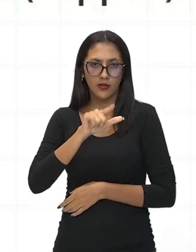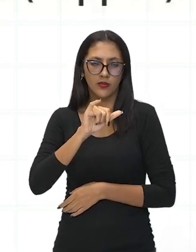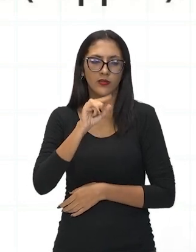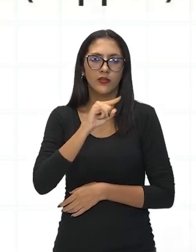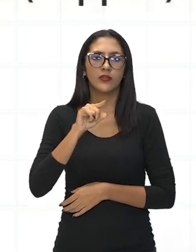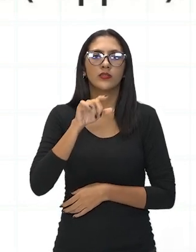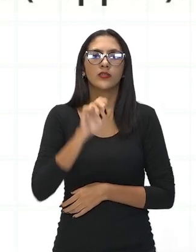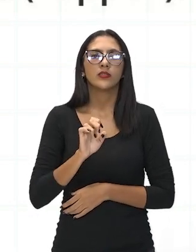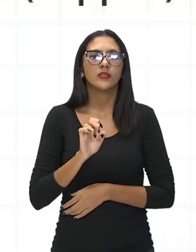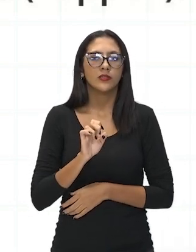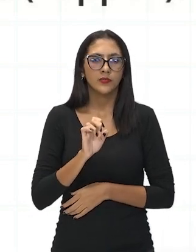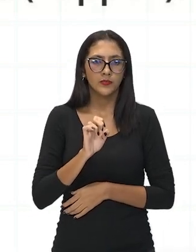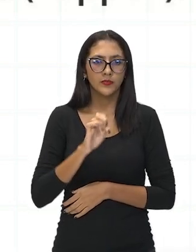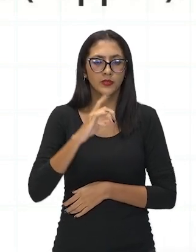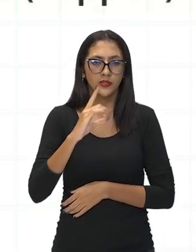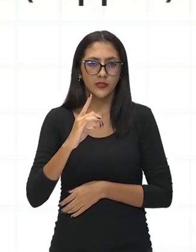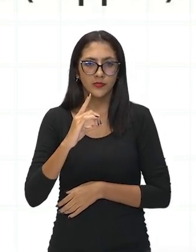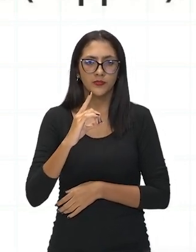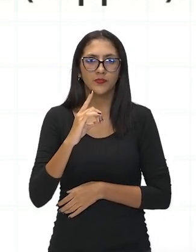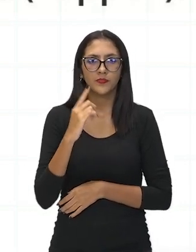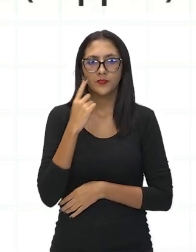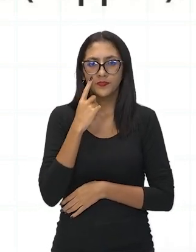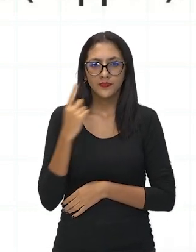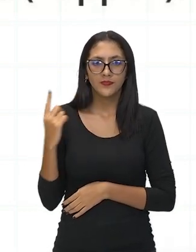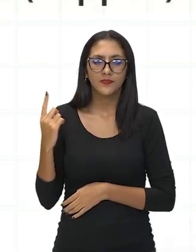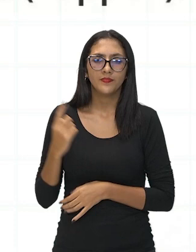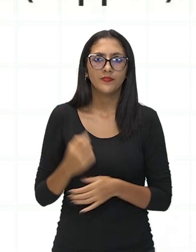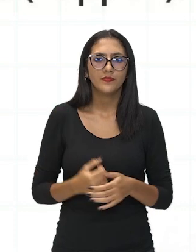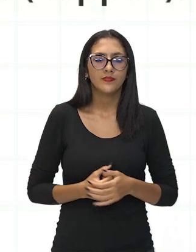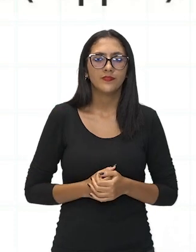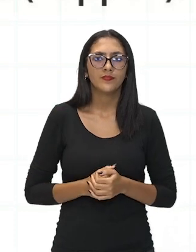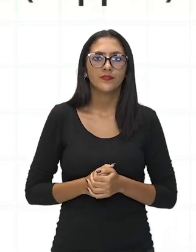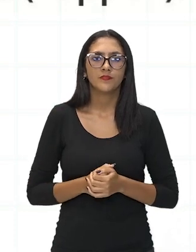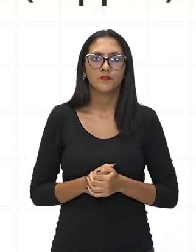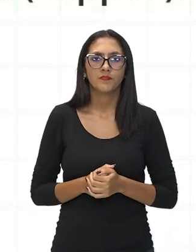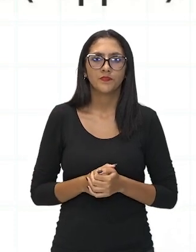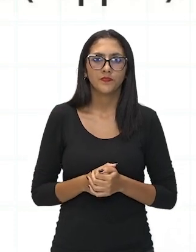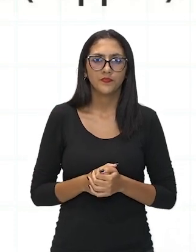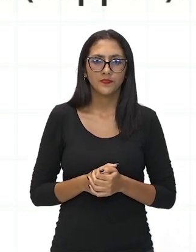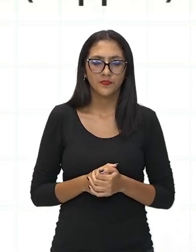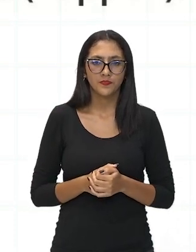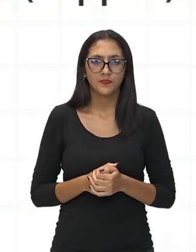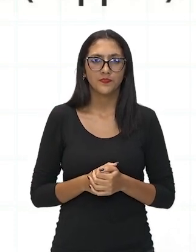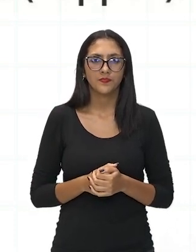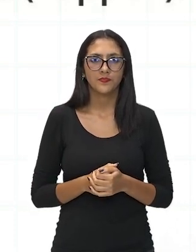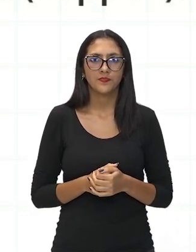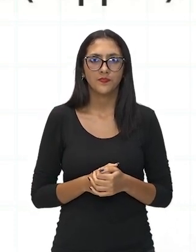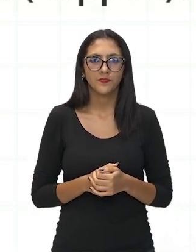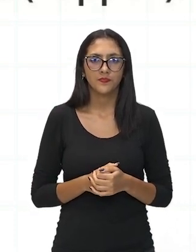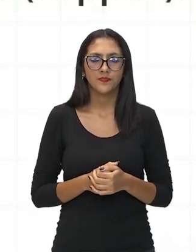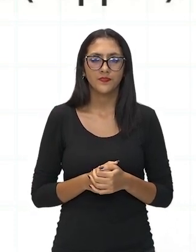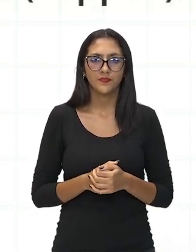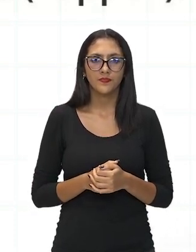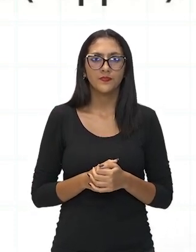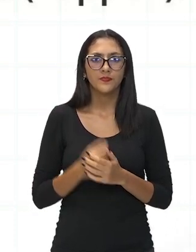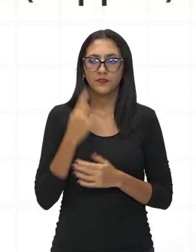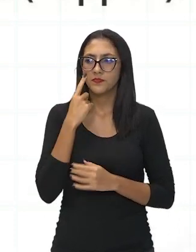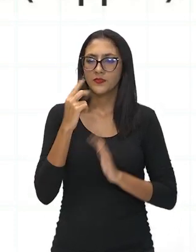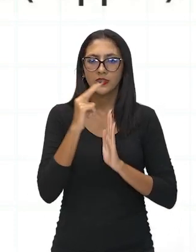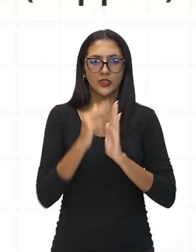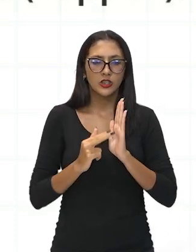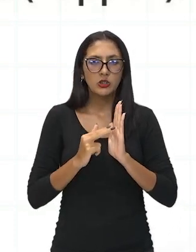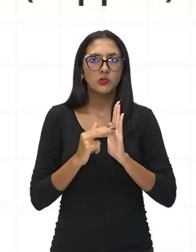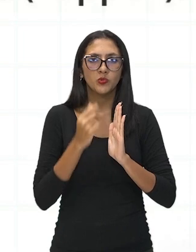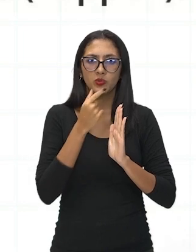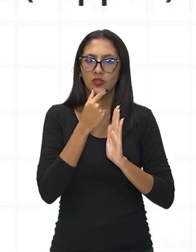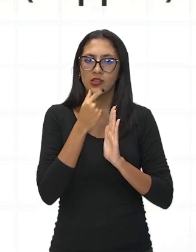realized them. He realized what? Então, then é uma expressão também que